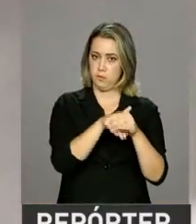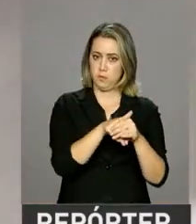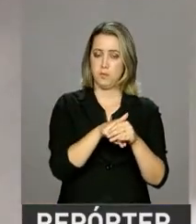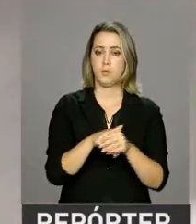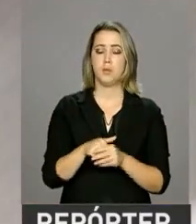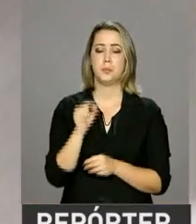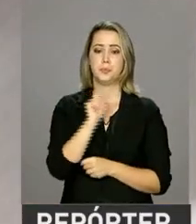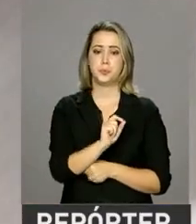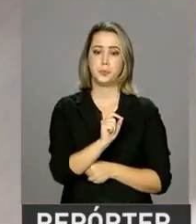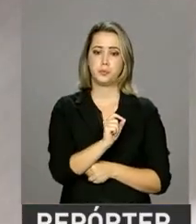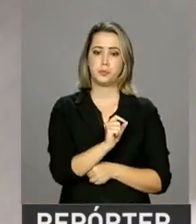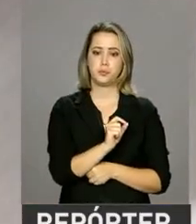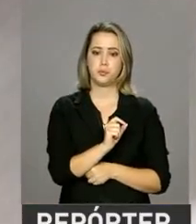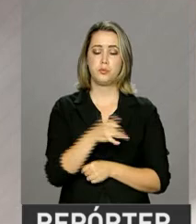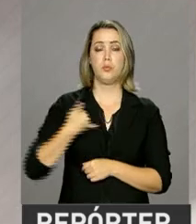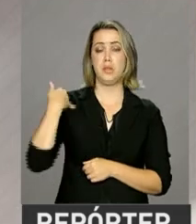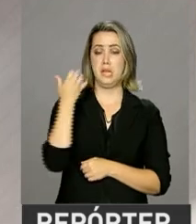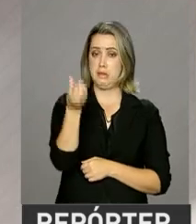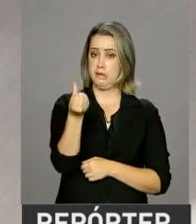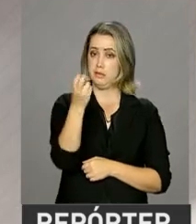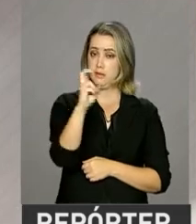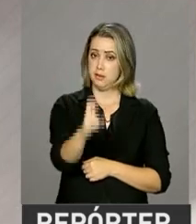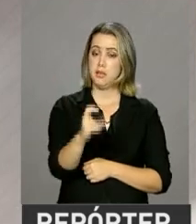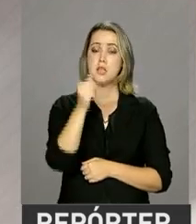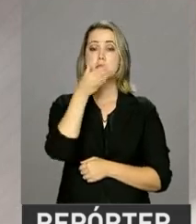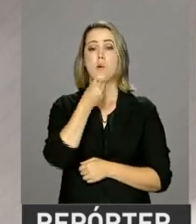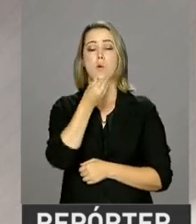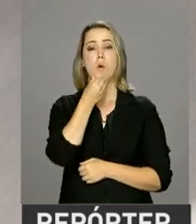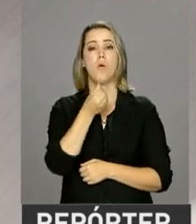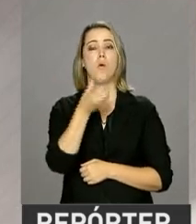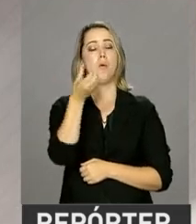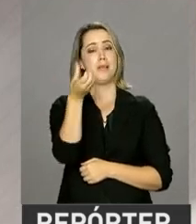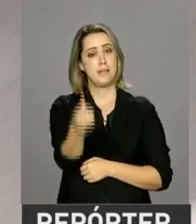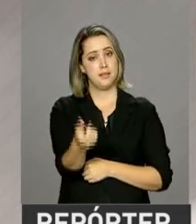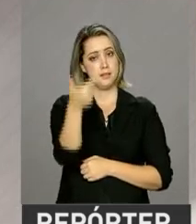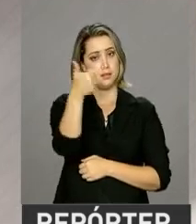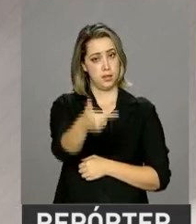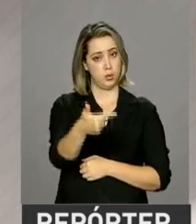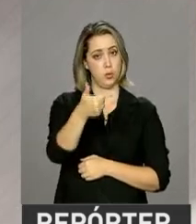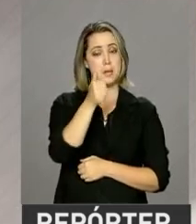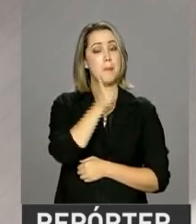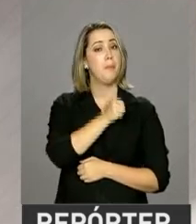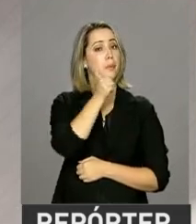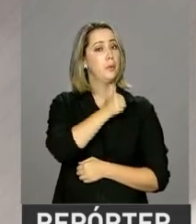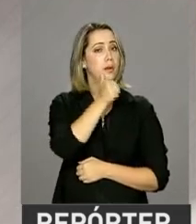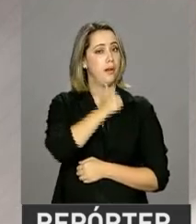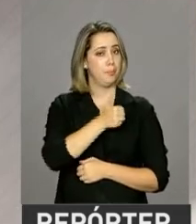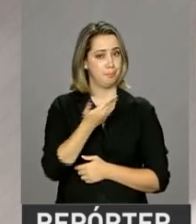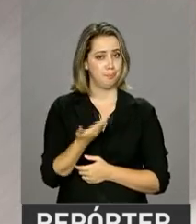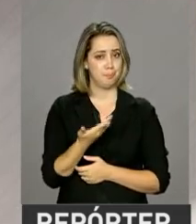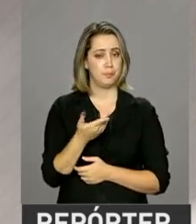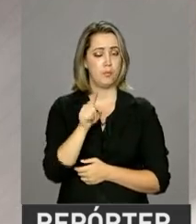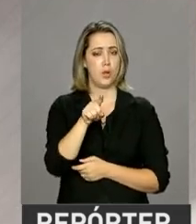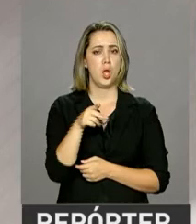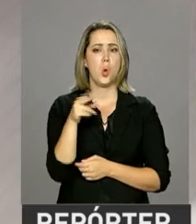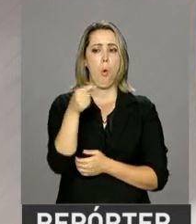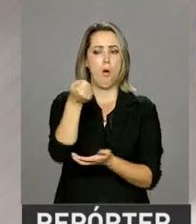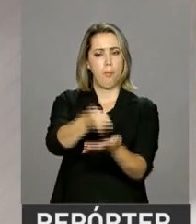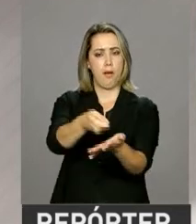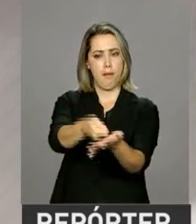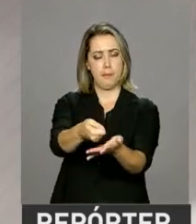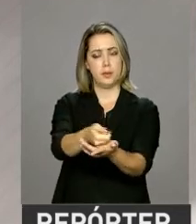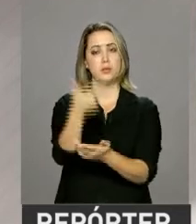de 65 anos para os homens e 62 anos para as mulheres se aposentarem o tempo de contribuição é igual a